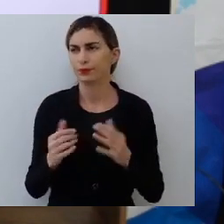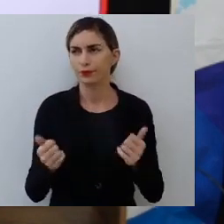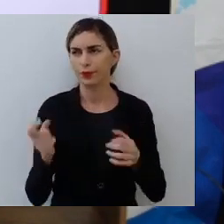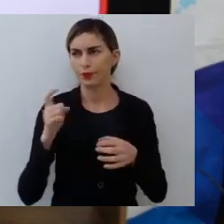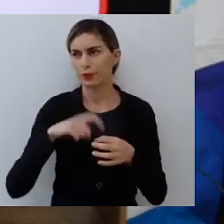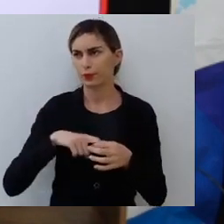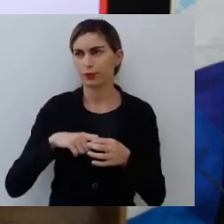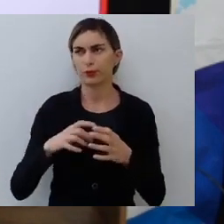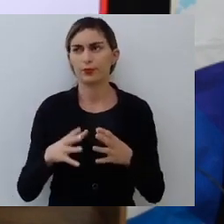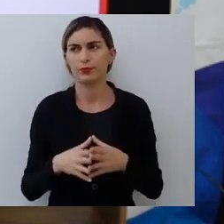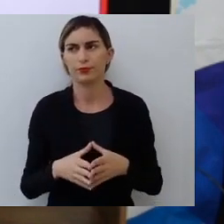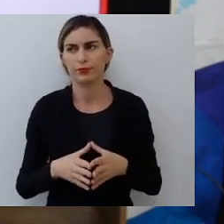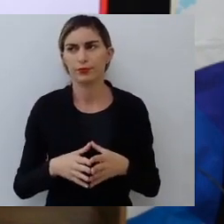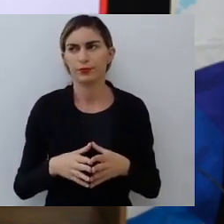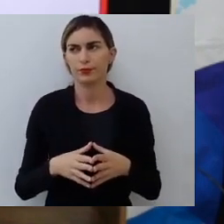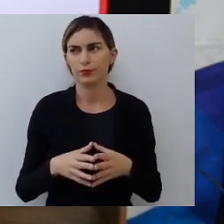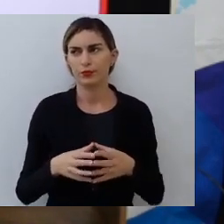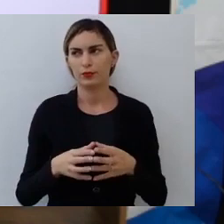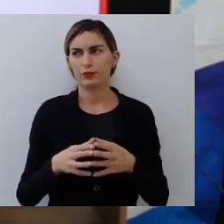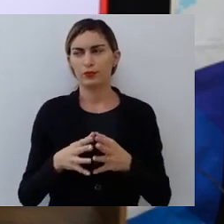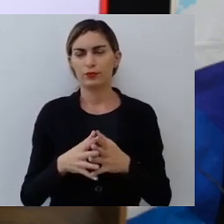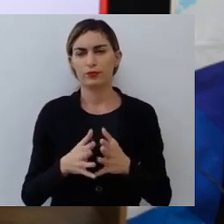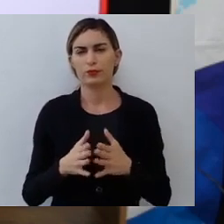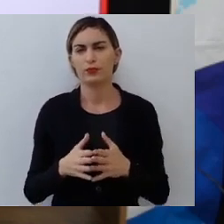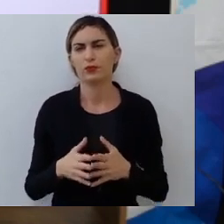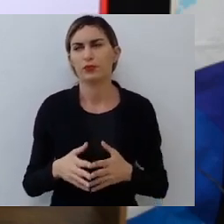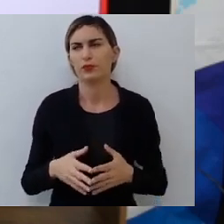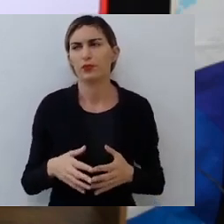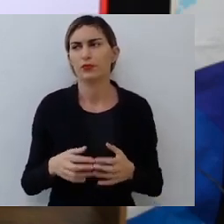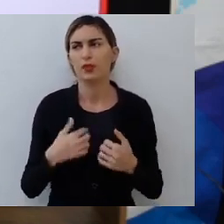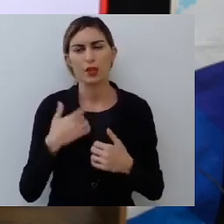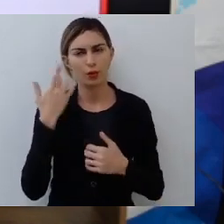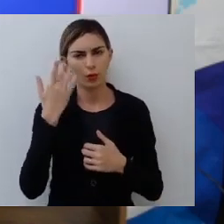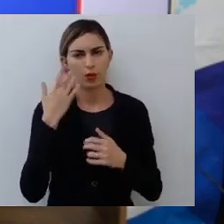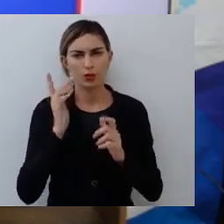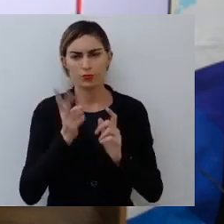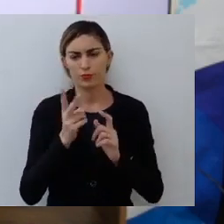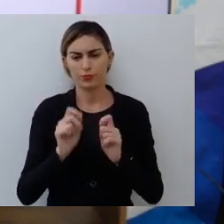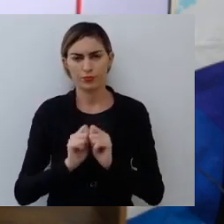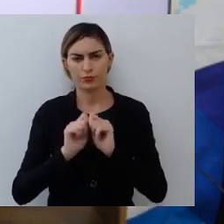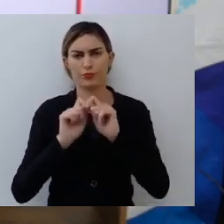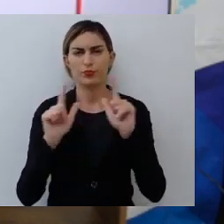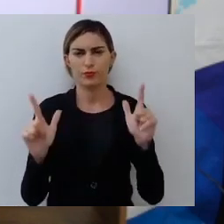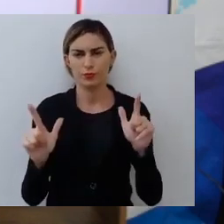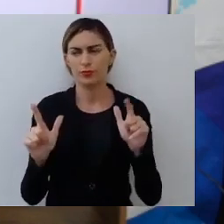voltou? Eu acho que ainda está nos slides.